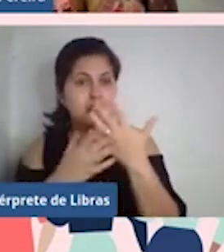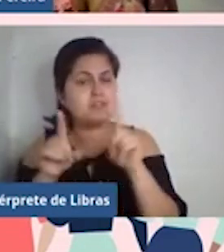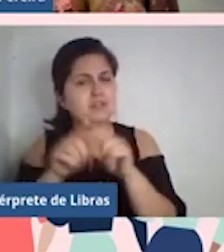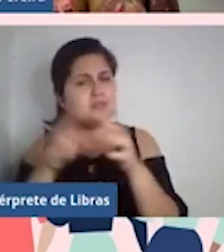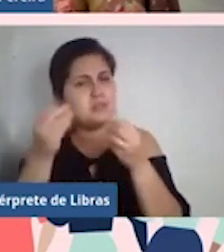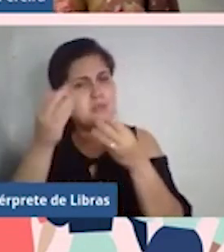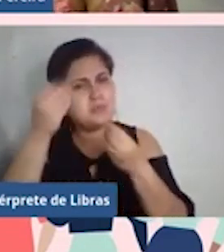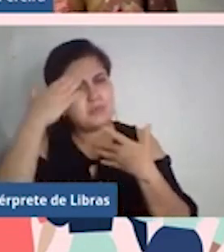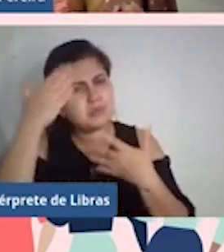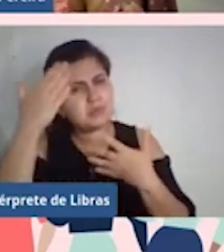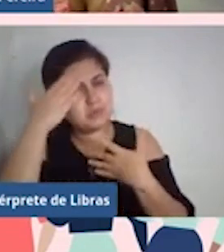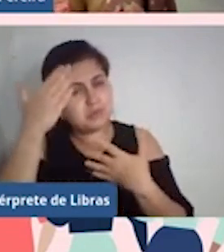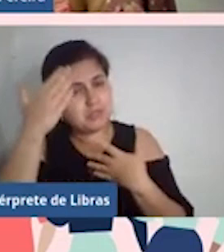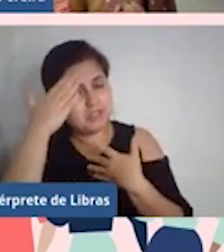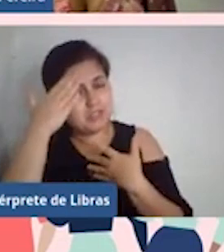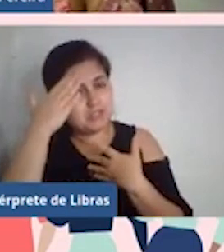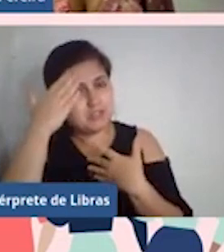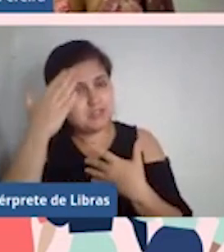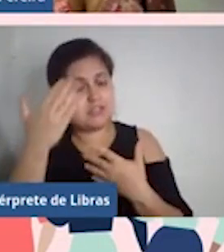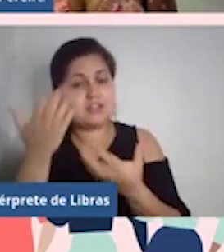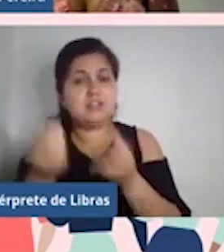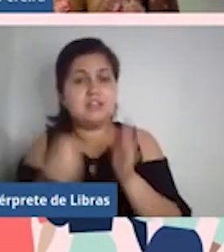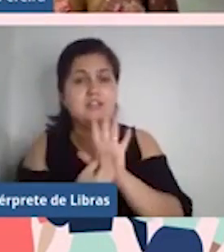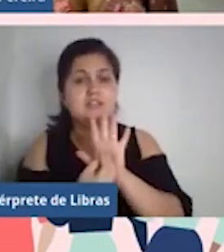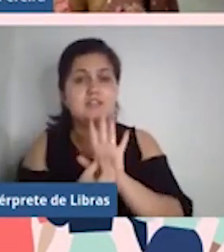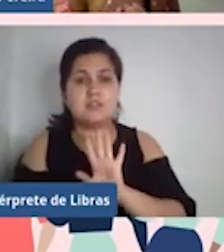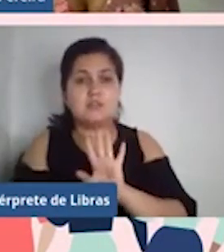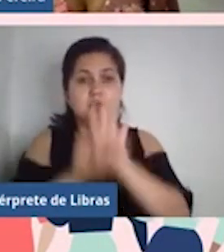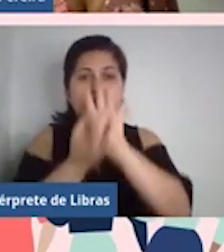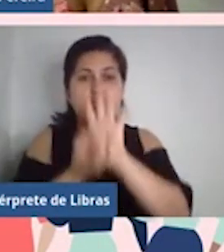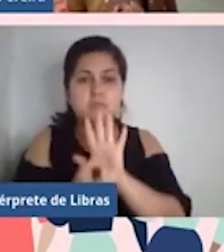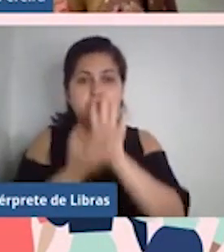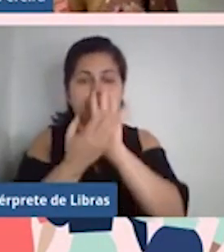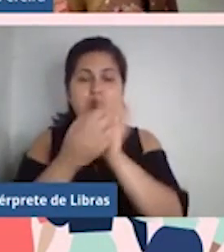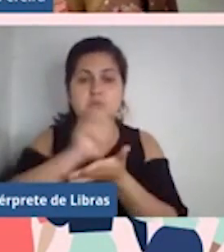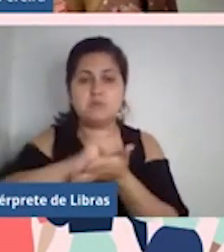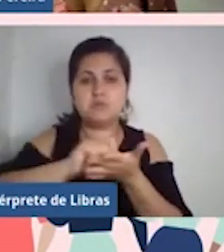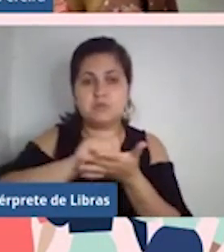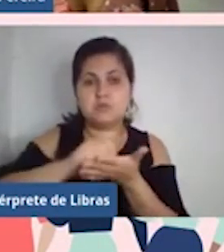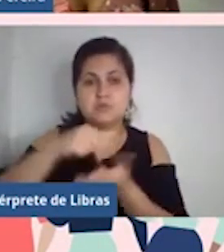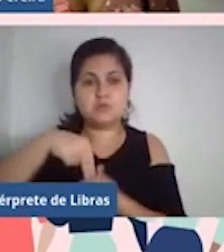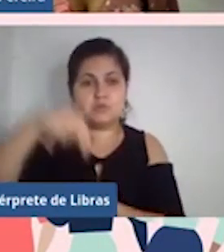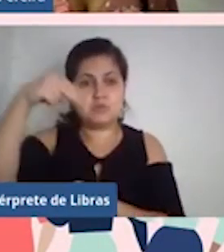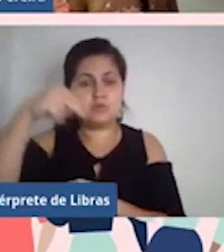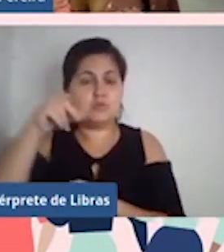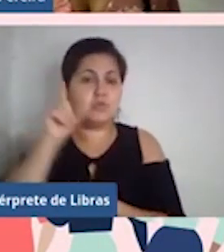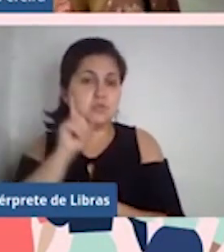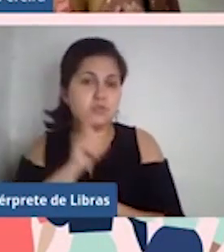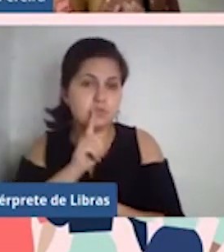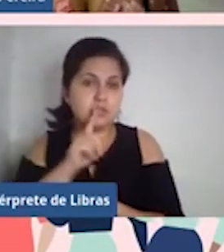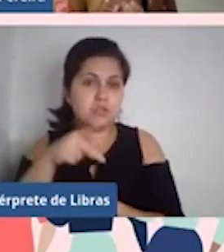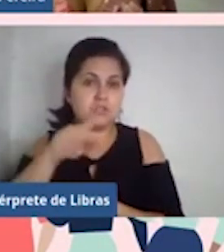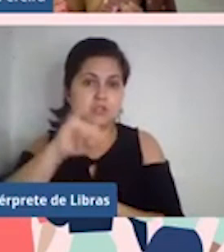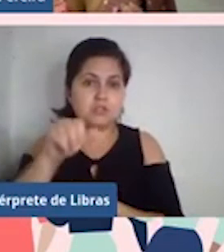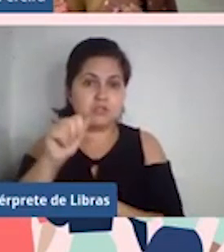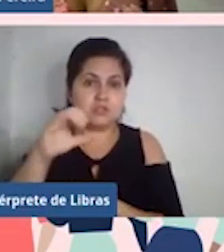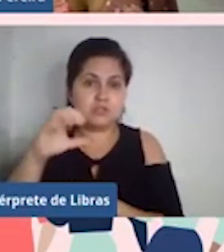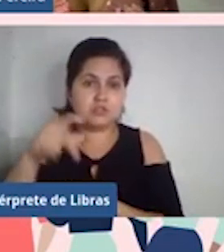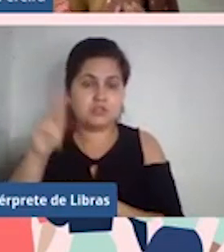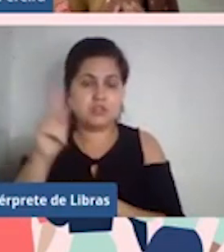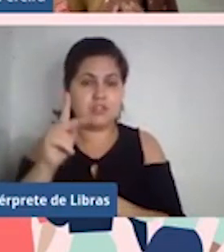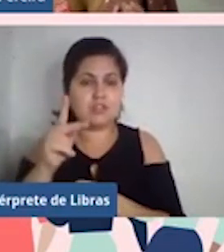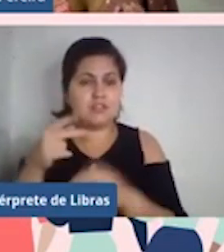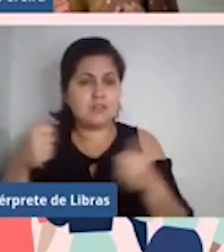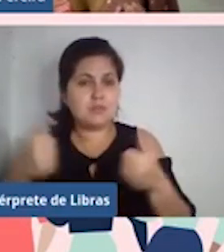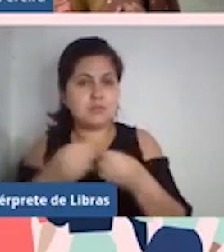E para finalizar, eu trago um poema do escritor norte-americano Jack Kerouac. Brindemos